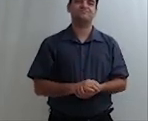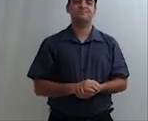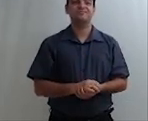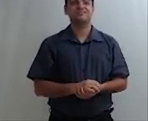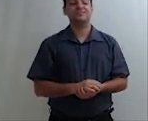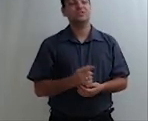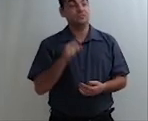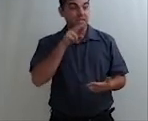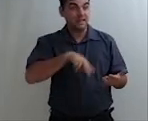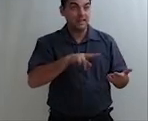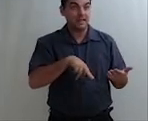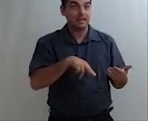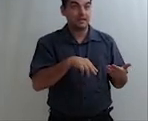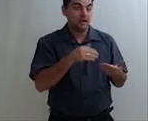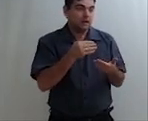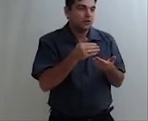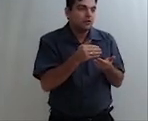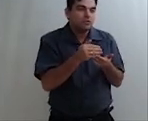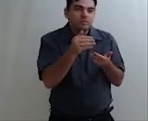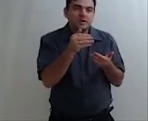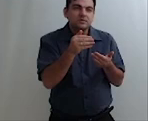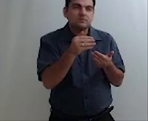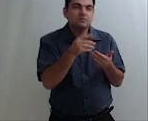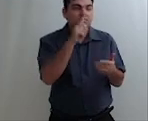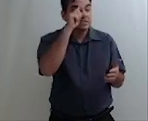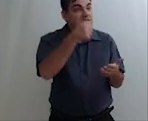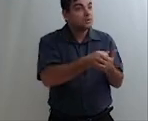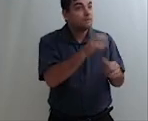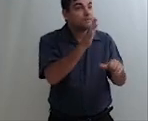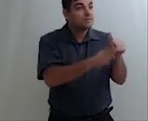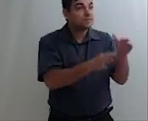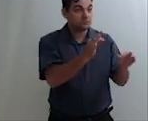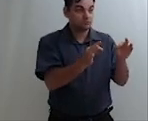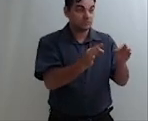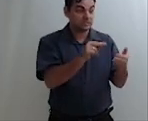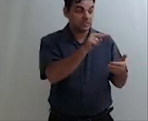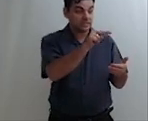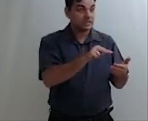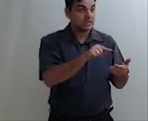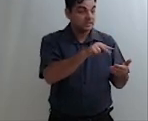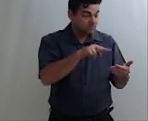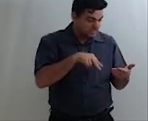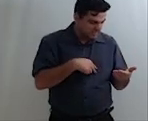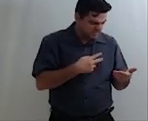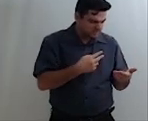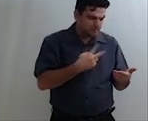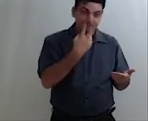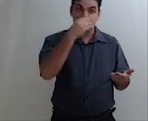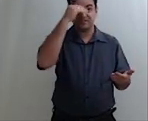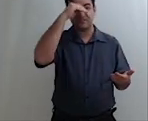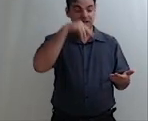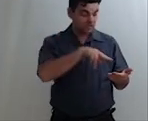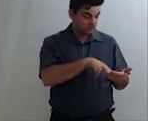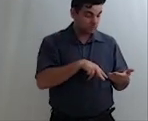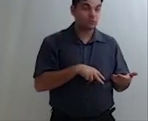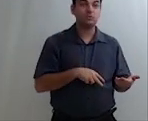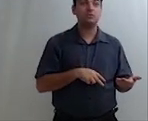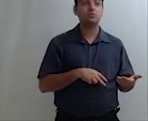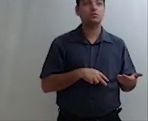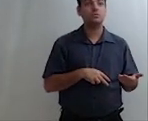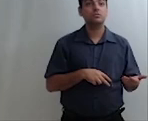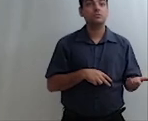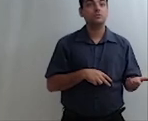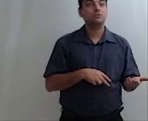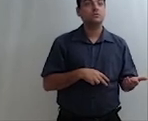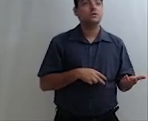observar a primeira decisão originária que decretou a prisão preventiva do recorrente